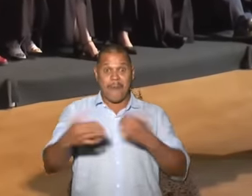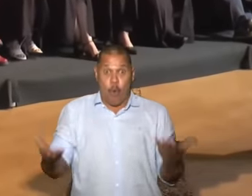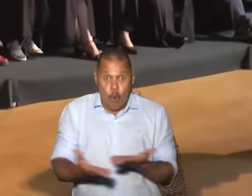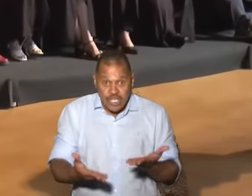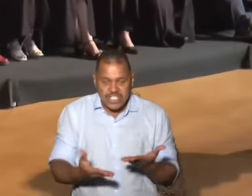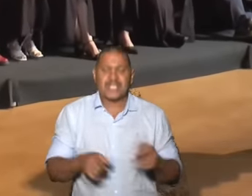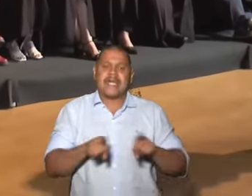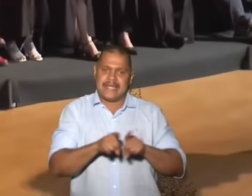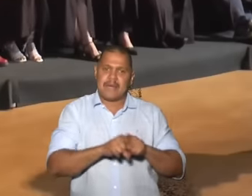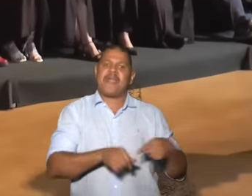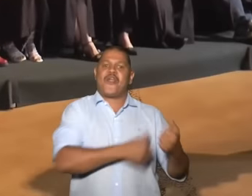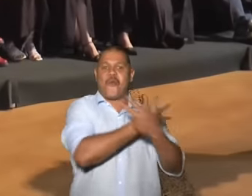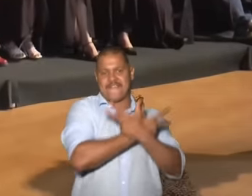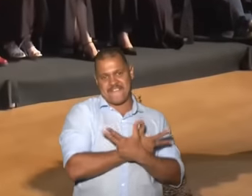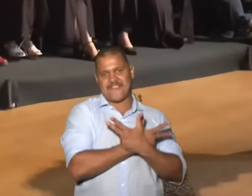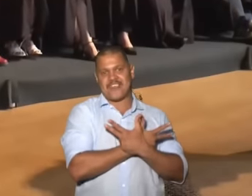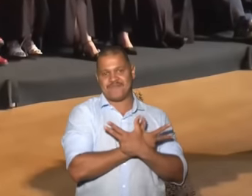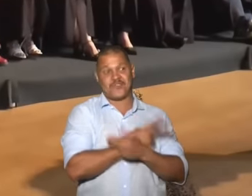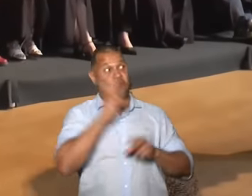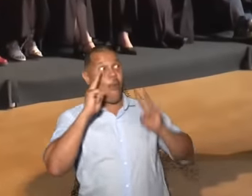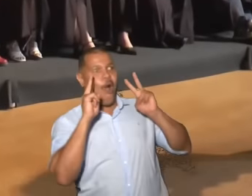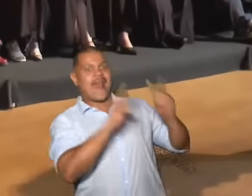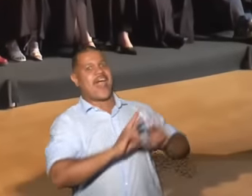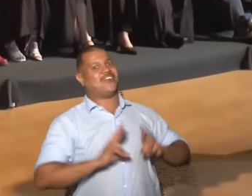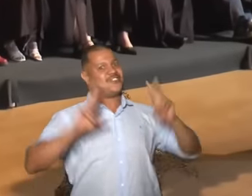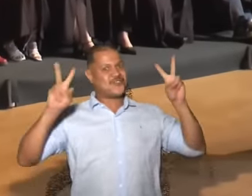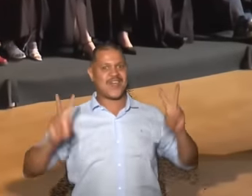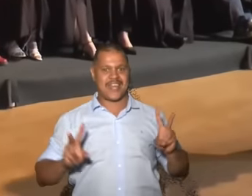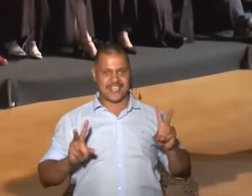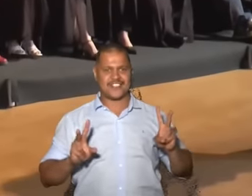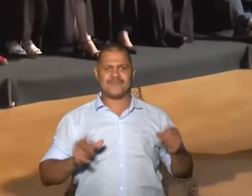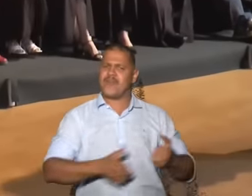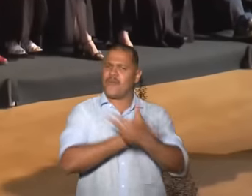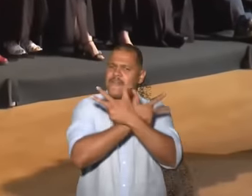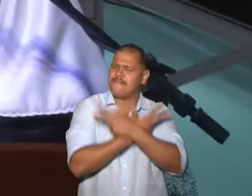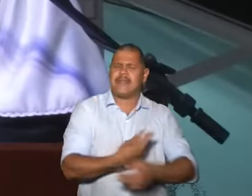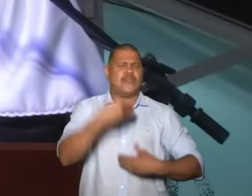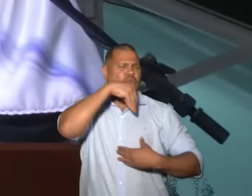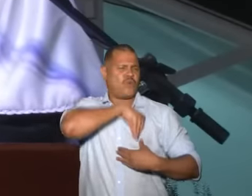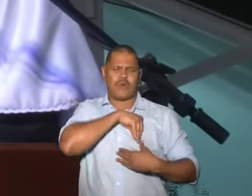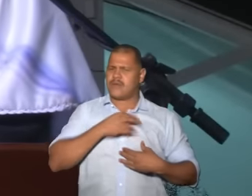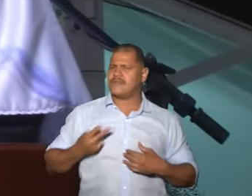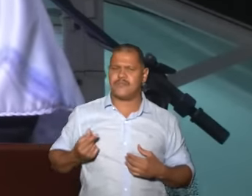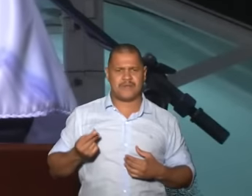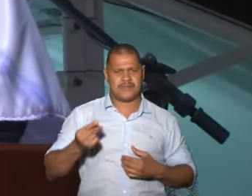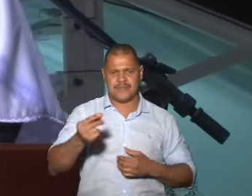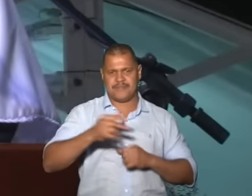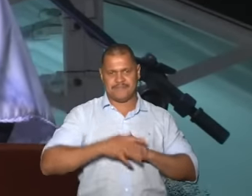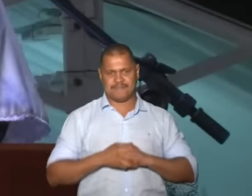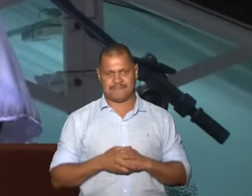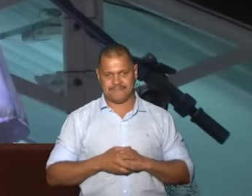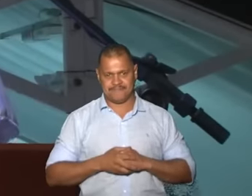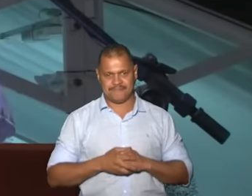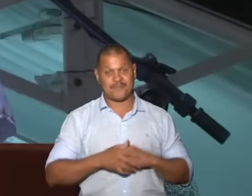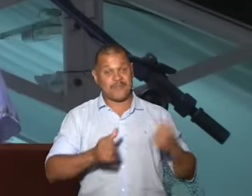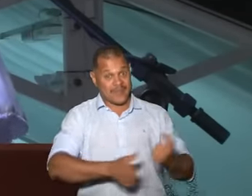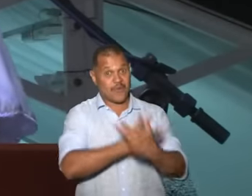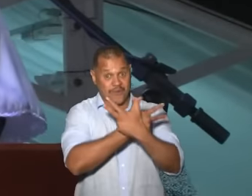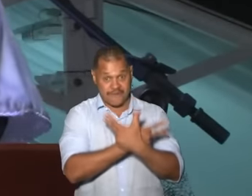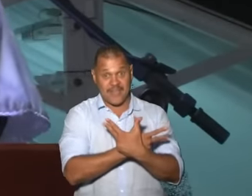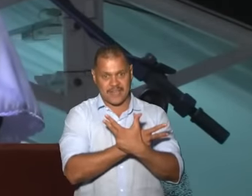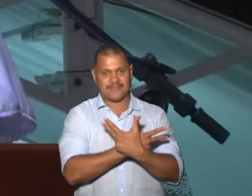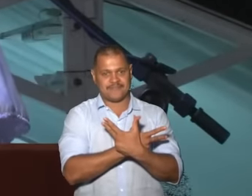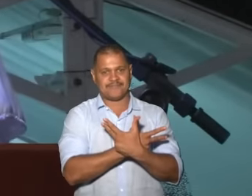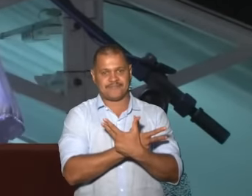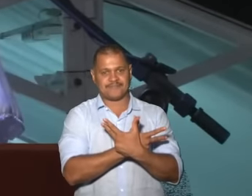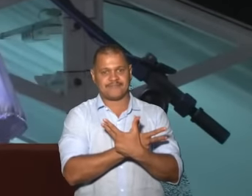hoje, vocês levarão de forma ainda mais forte a UFV em seus corações e em suas mentes. A UFV, que